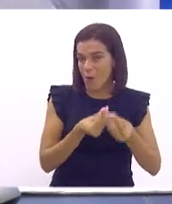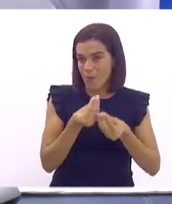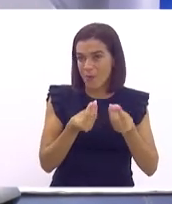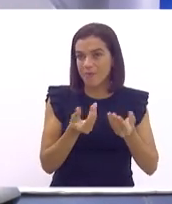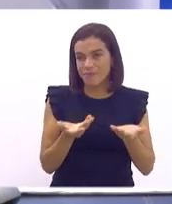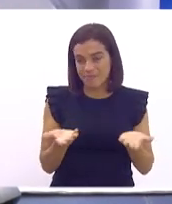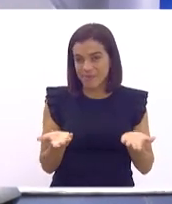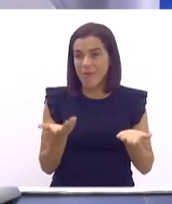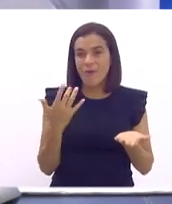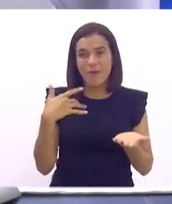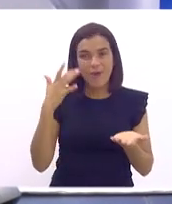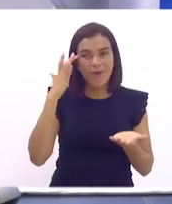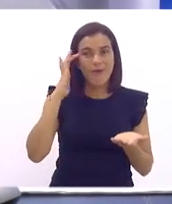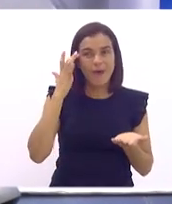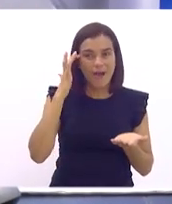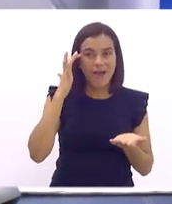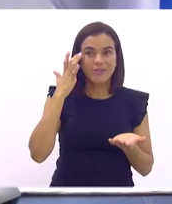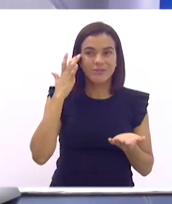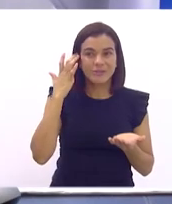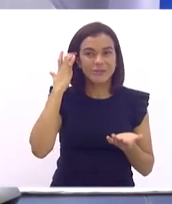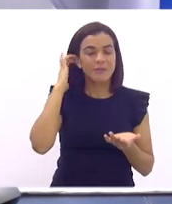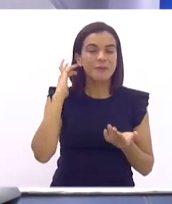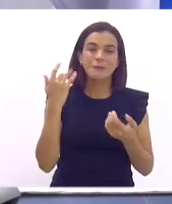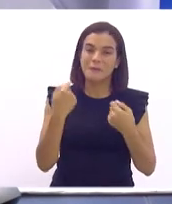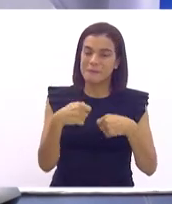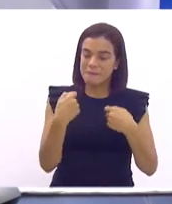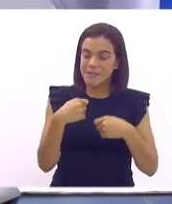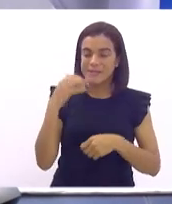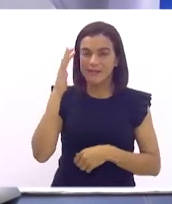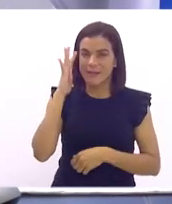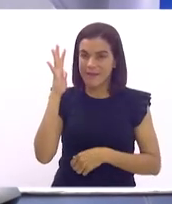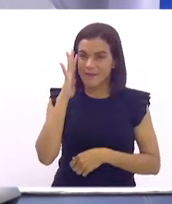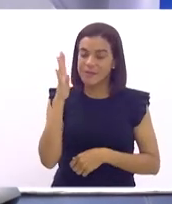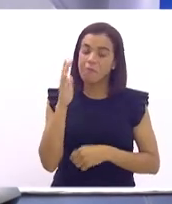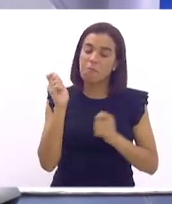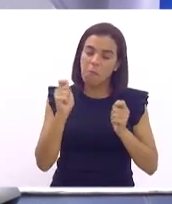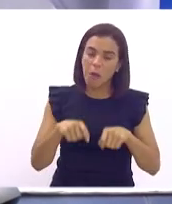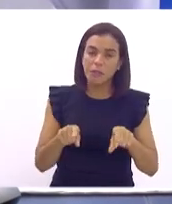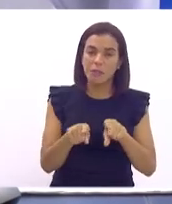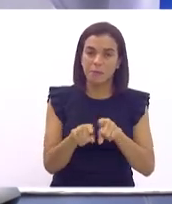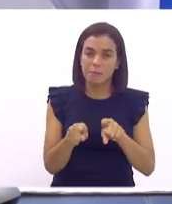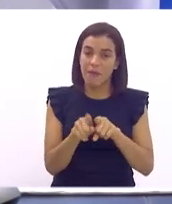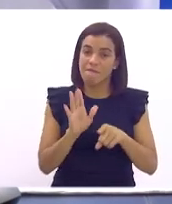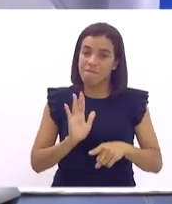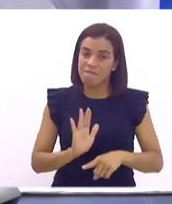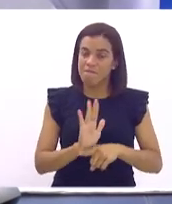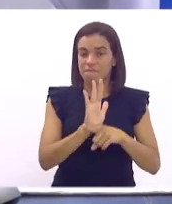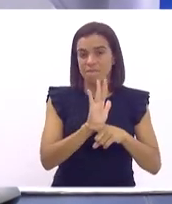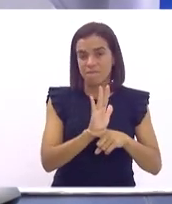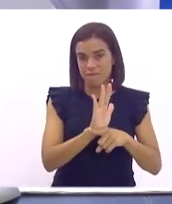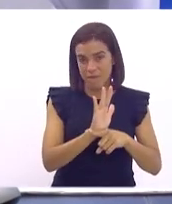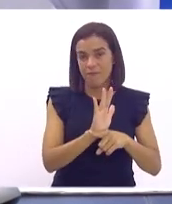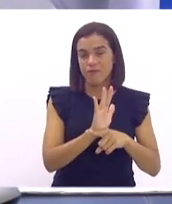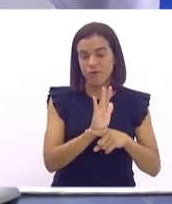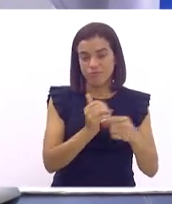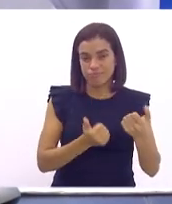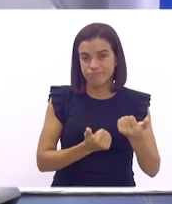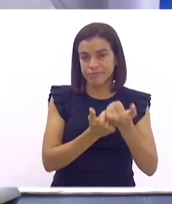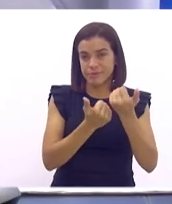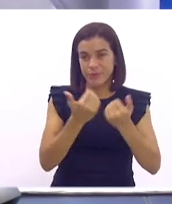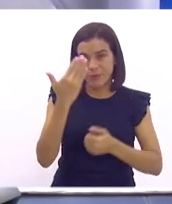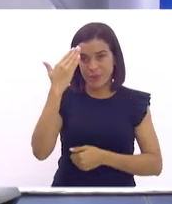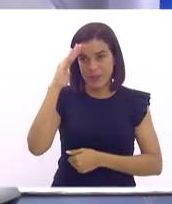mesmo? Então, acho que ter essa interlocução pode, sem dúvida nenhuma, favorecer esse entendimento.